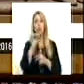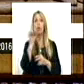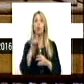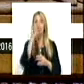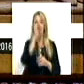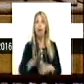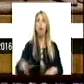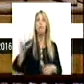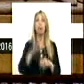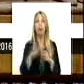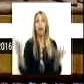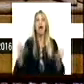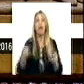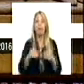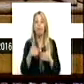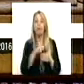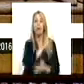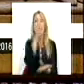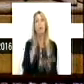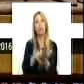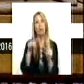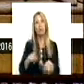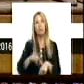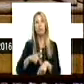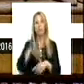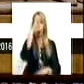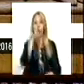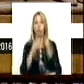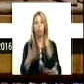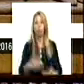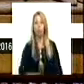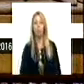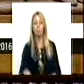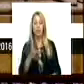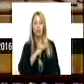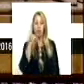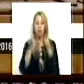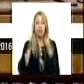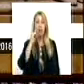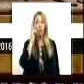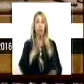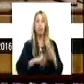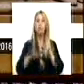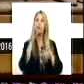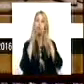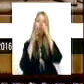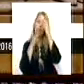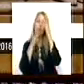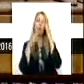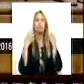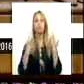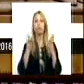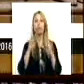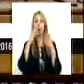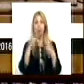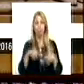ambientais foram e venham a ser aprovados nesta legislatura. Senhor Presidente, Senhoras e Senhores Deputados, já era